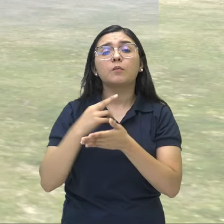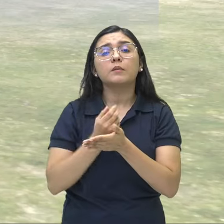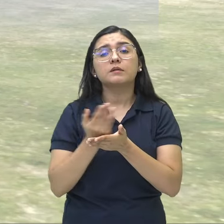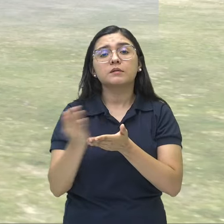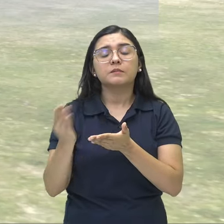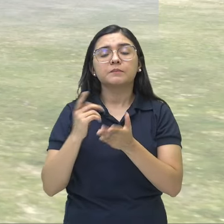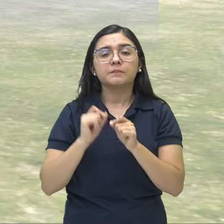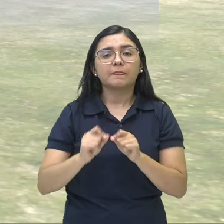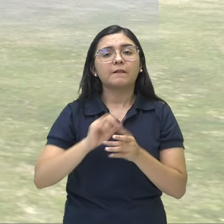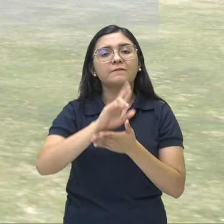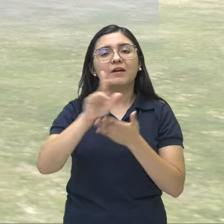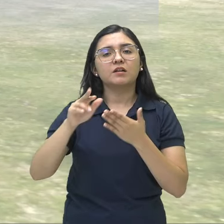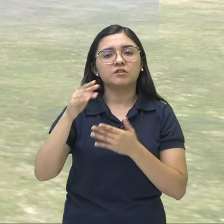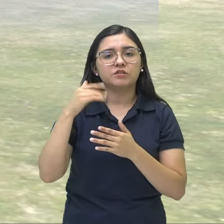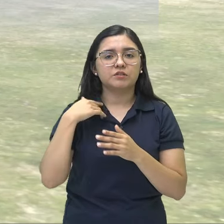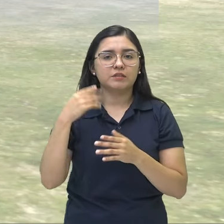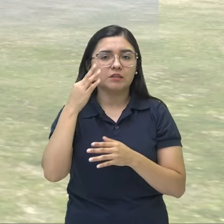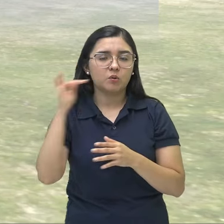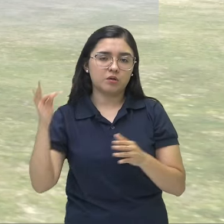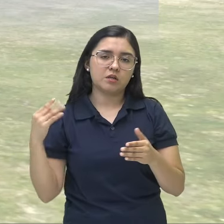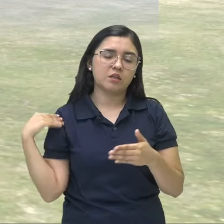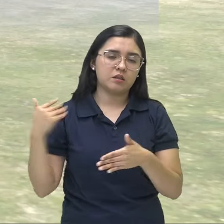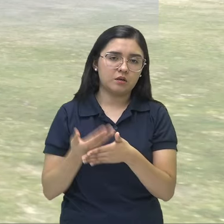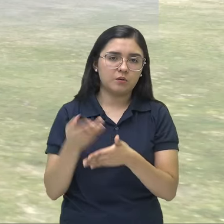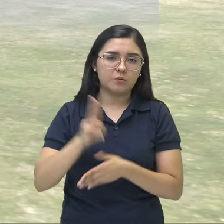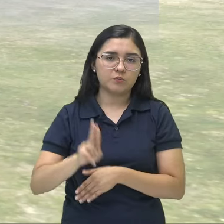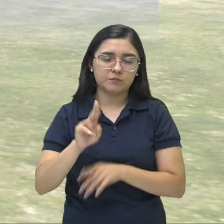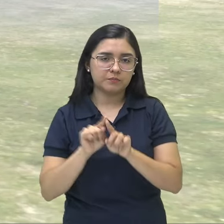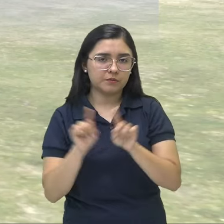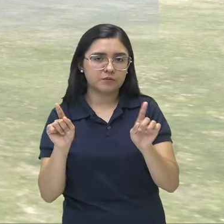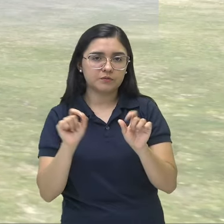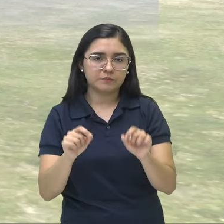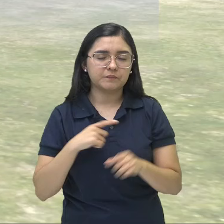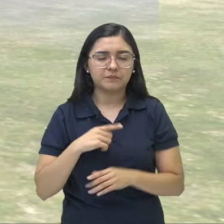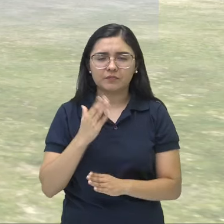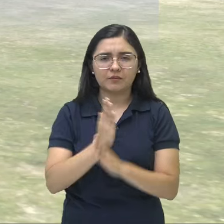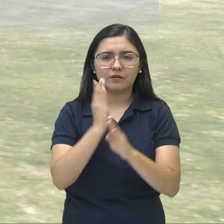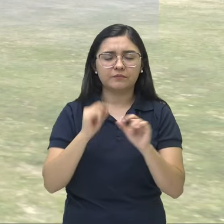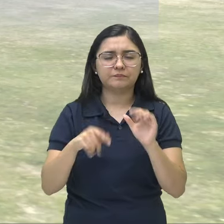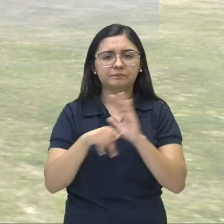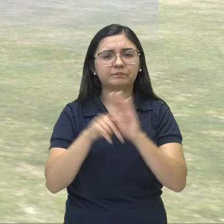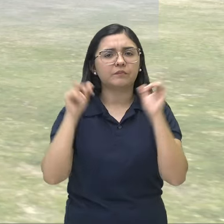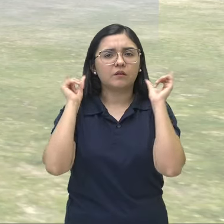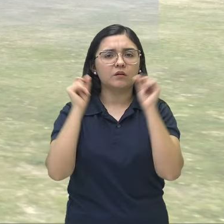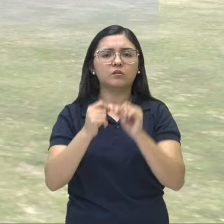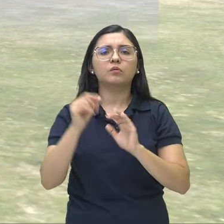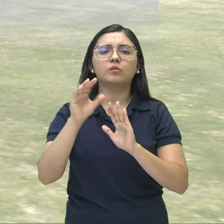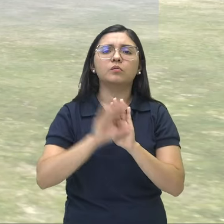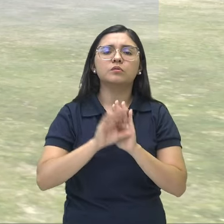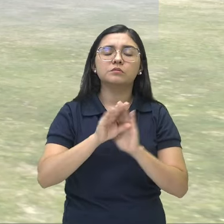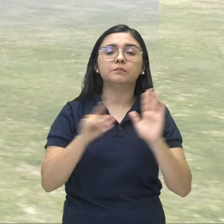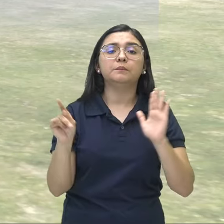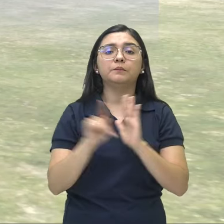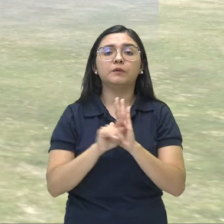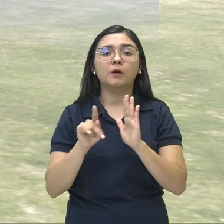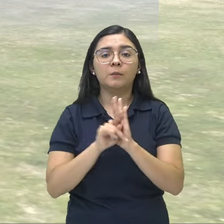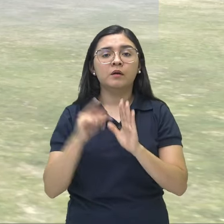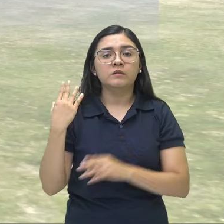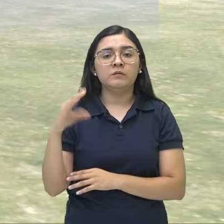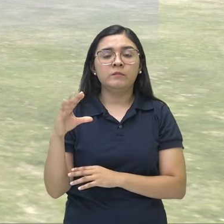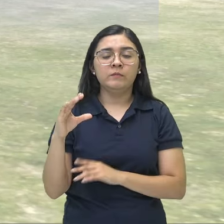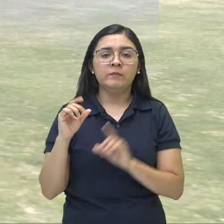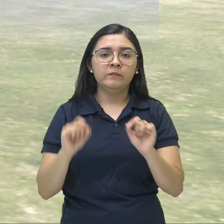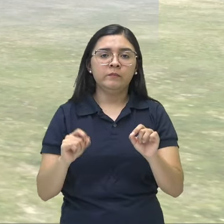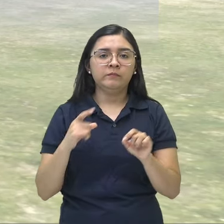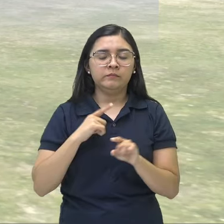para muitos a gente ainda usa até hoje, né? Embora, na verdade, não se encontre na Grécia Antiga a definição realmente da ciência